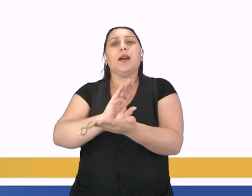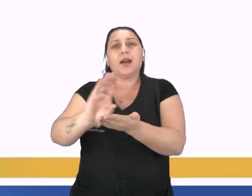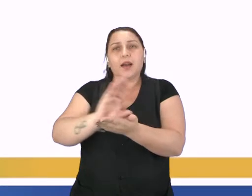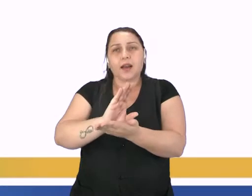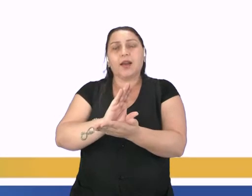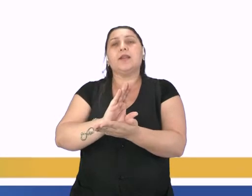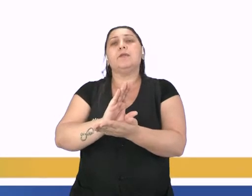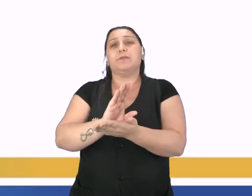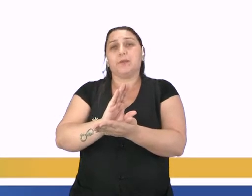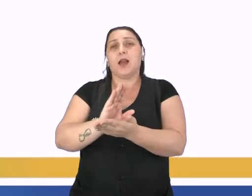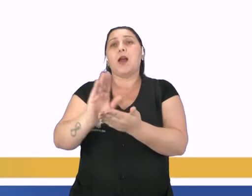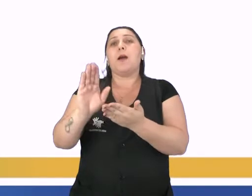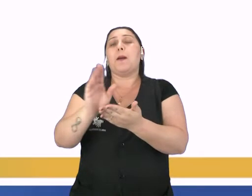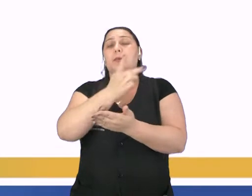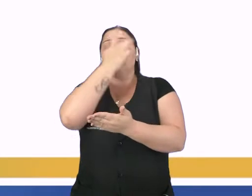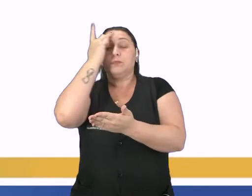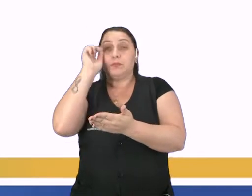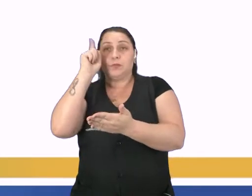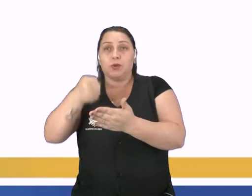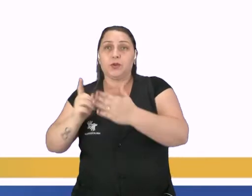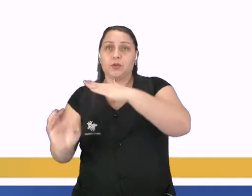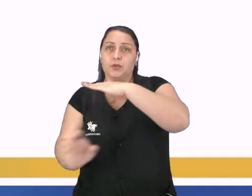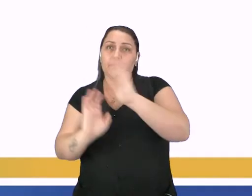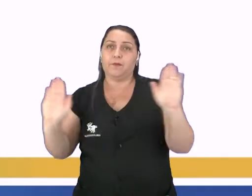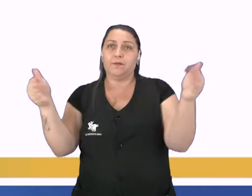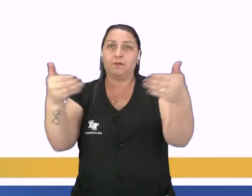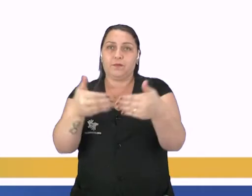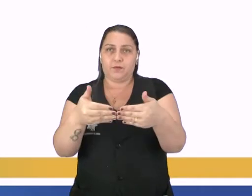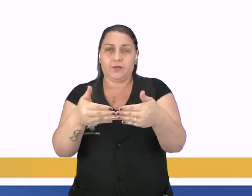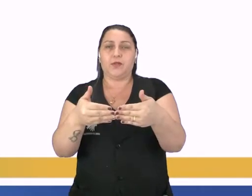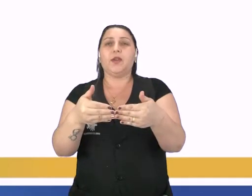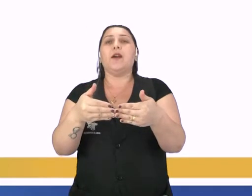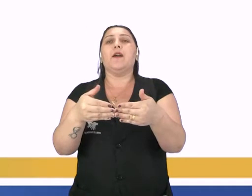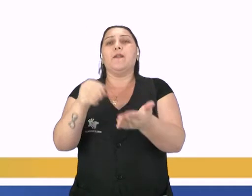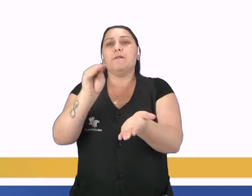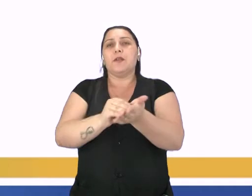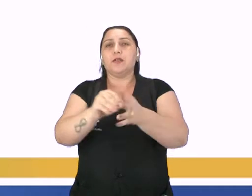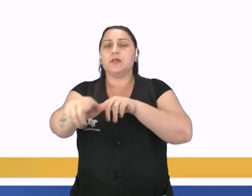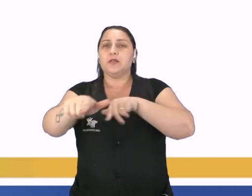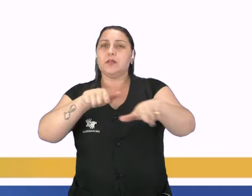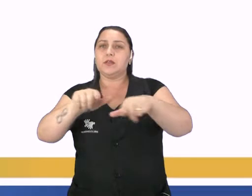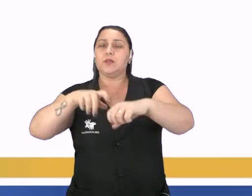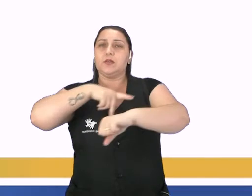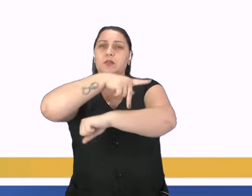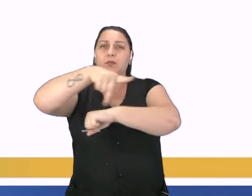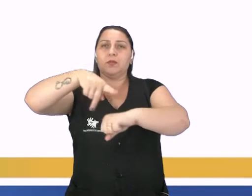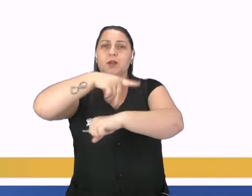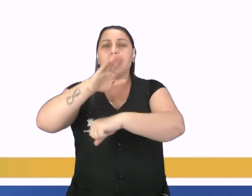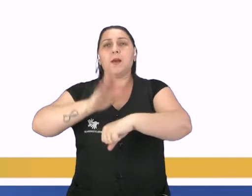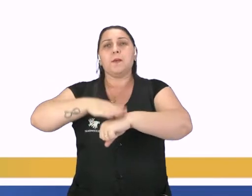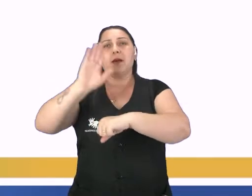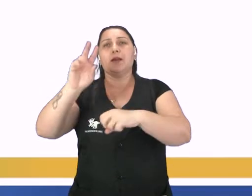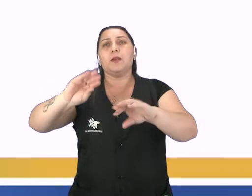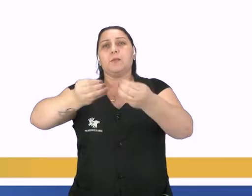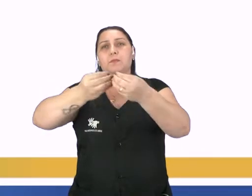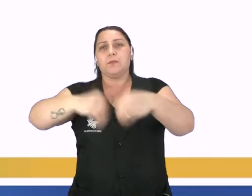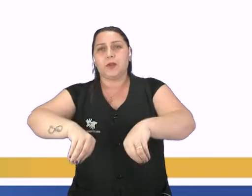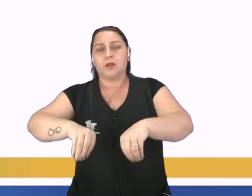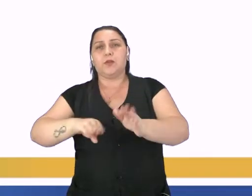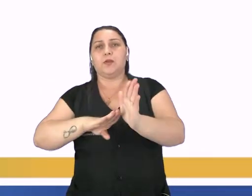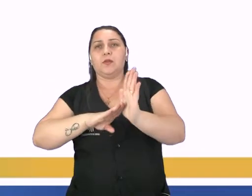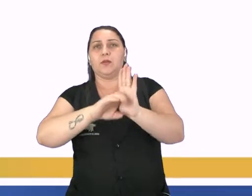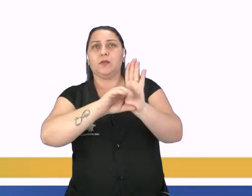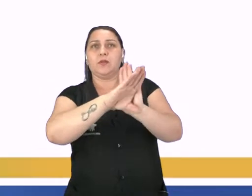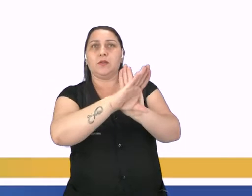isso, muitos empresários fecharam a porta, agravando ainda mais o desemprego. Os países mais atingidos pela quebra de bolsa de